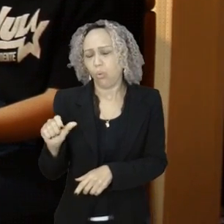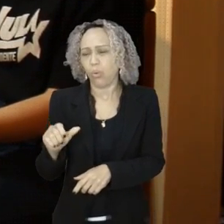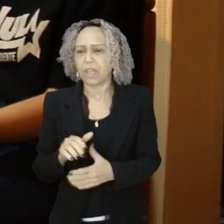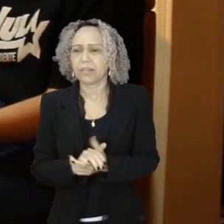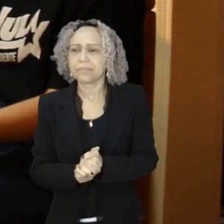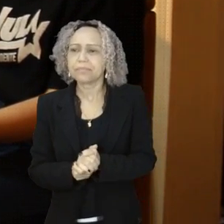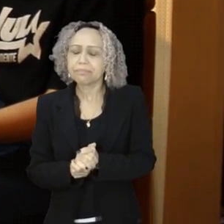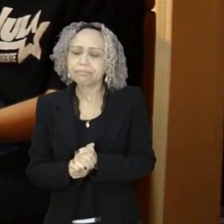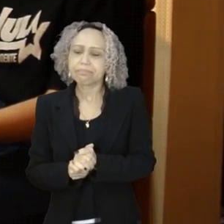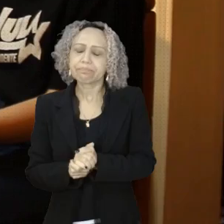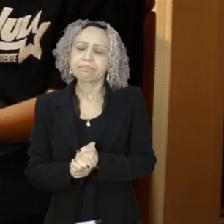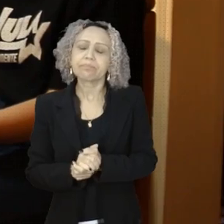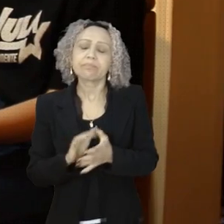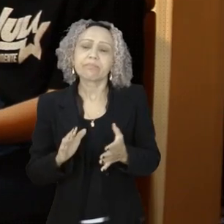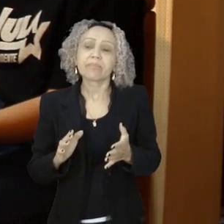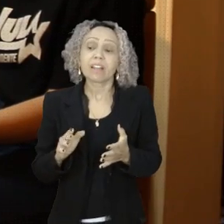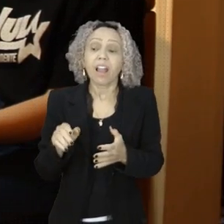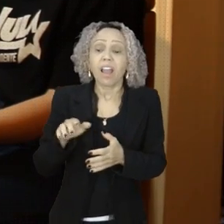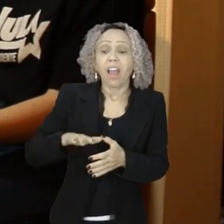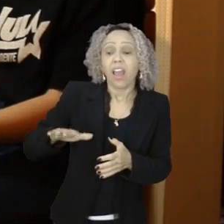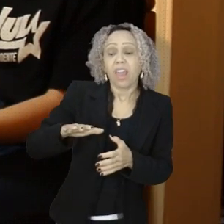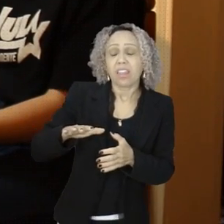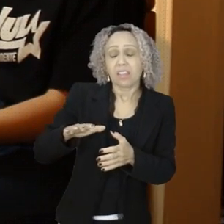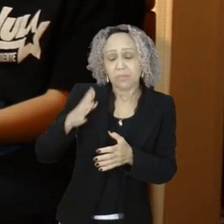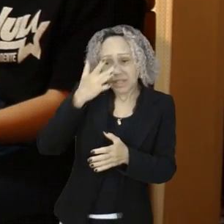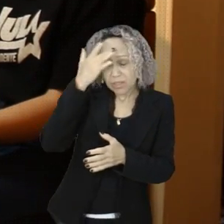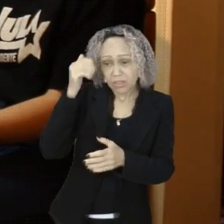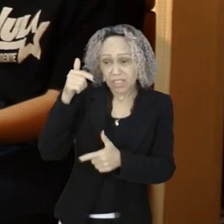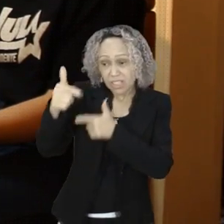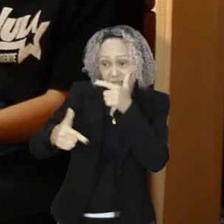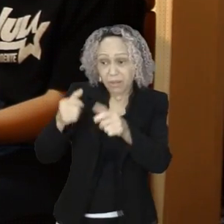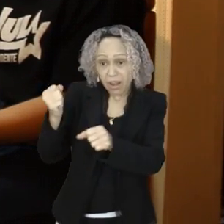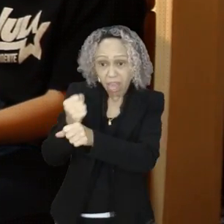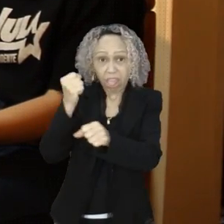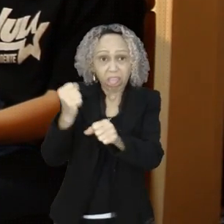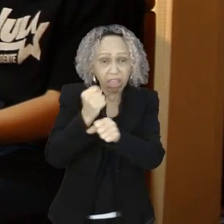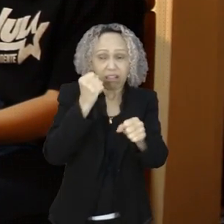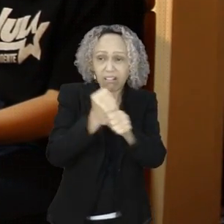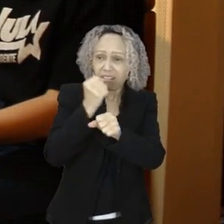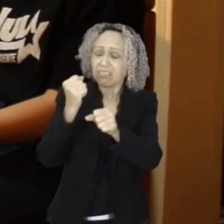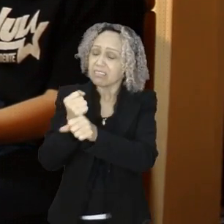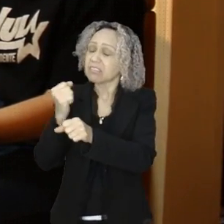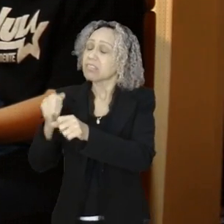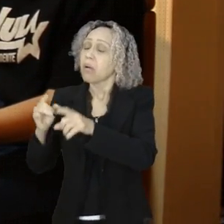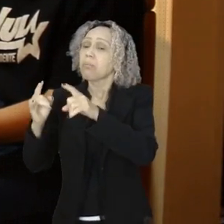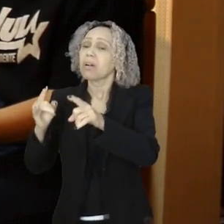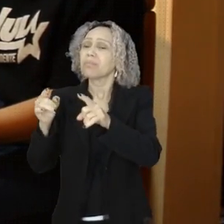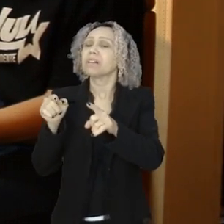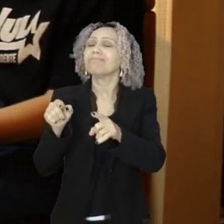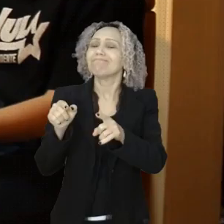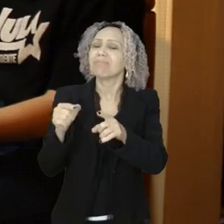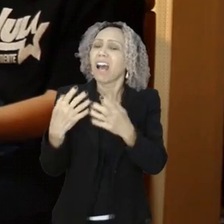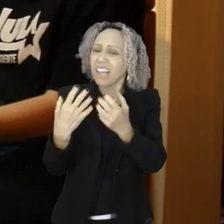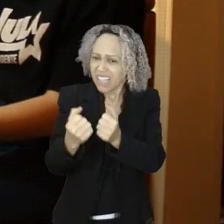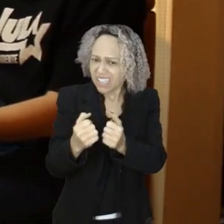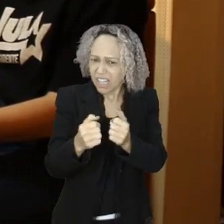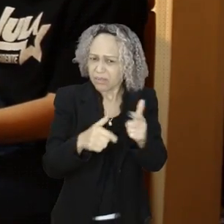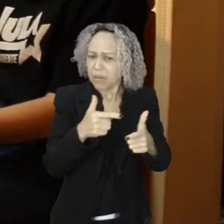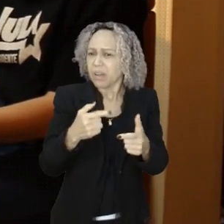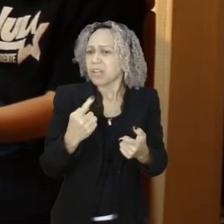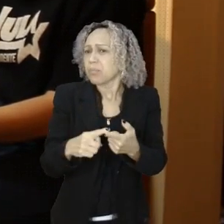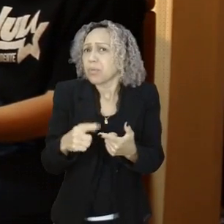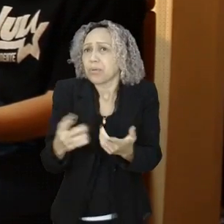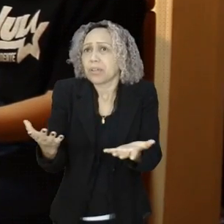aceitando o emprego porque não tinha outra forma de coisa senão aquele que era oferecido, e aí era preciso, né,